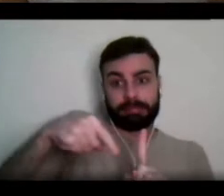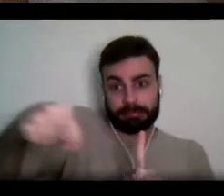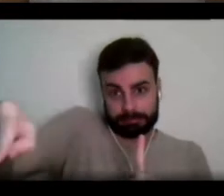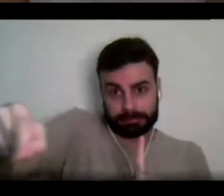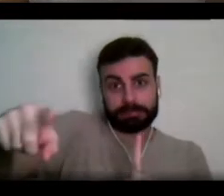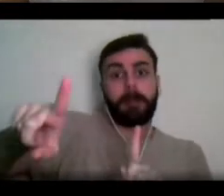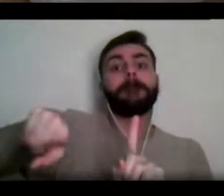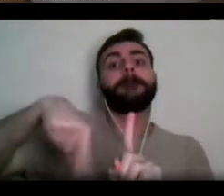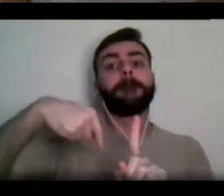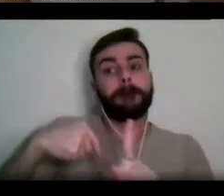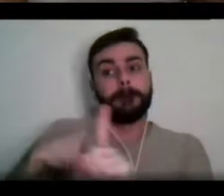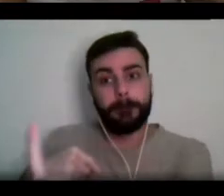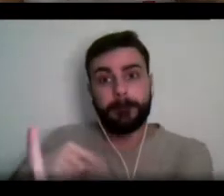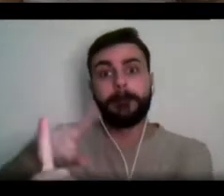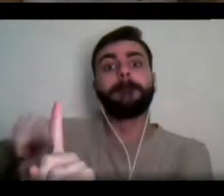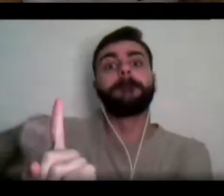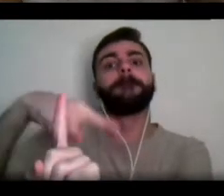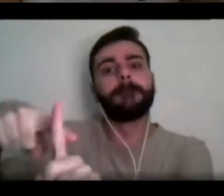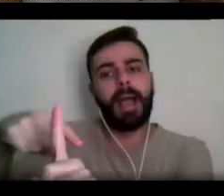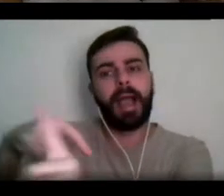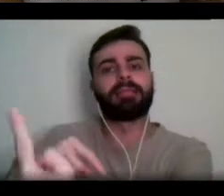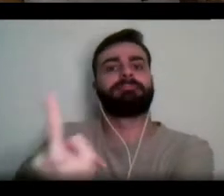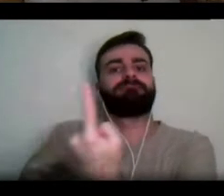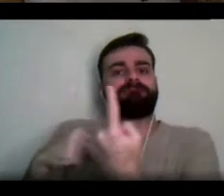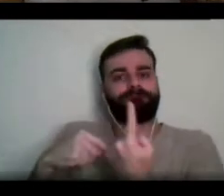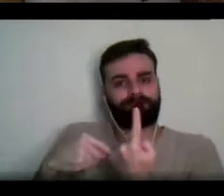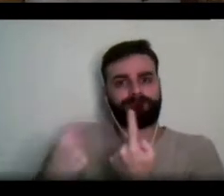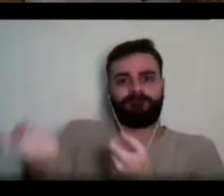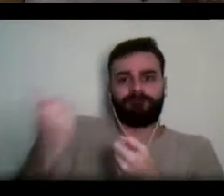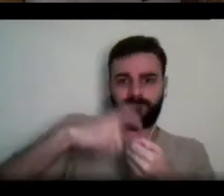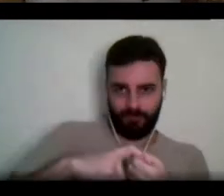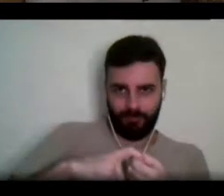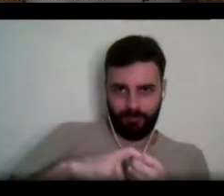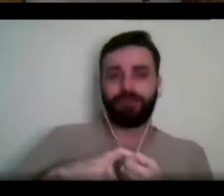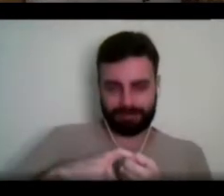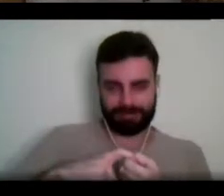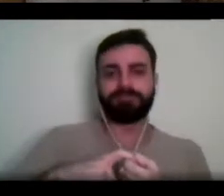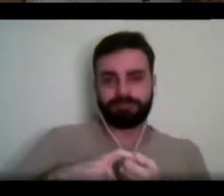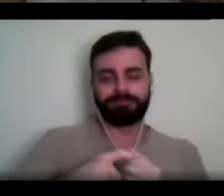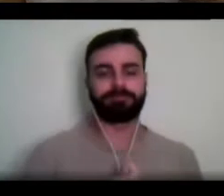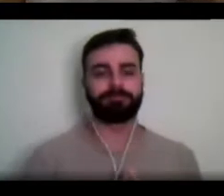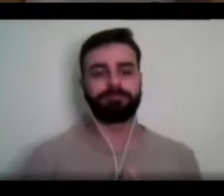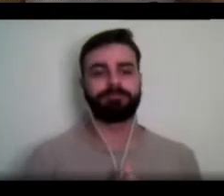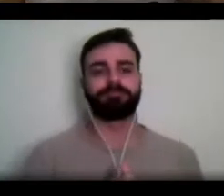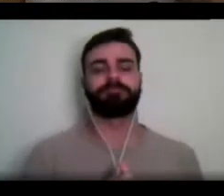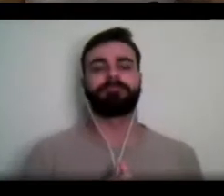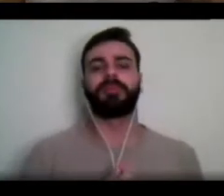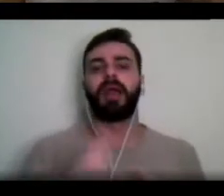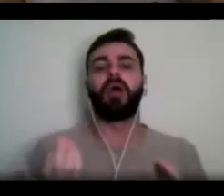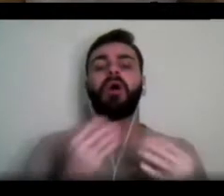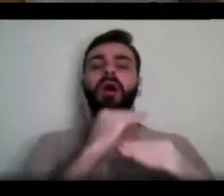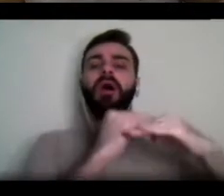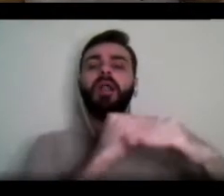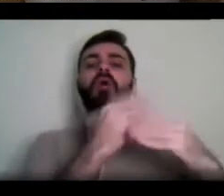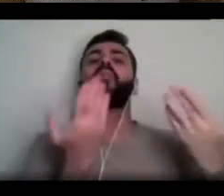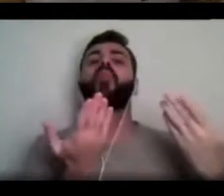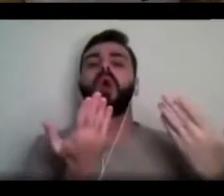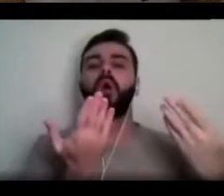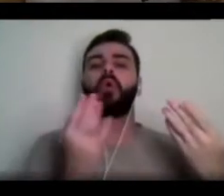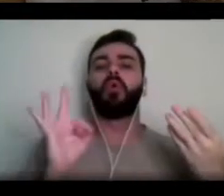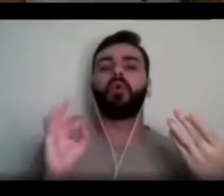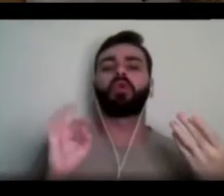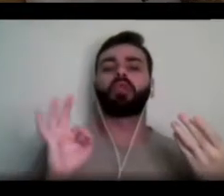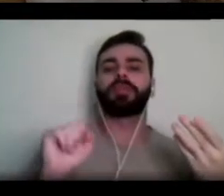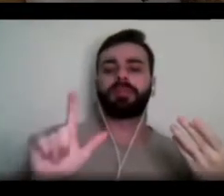quando ela volta ao ponto de partida? Então, agora, ele quer o vetor velocidade média, ele quer o vetor velocidade